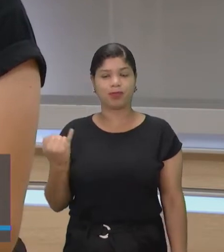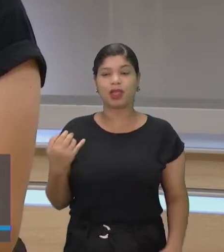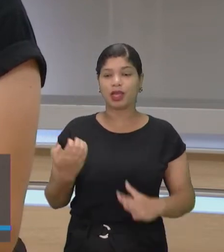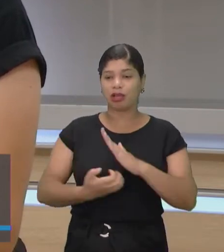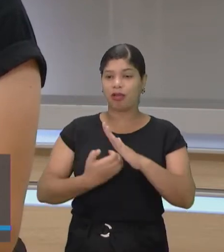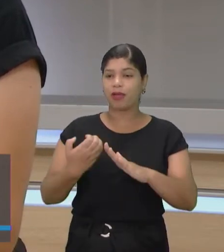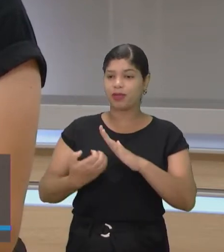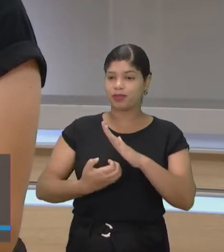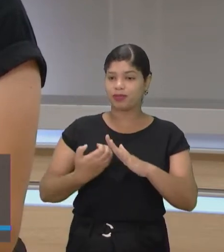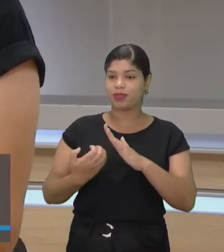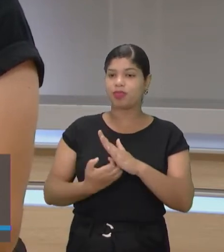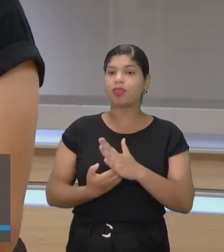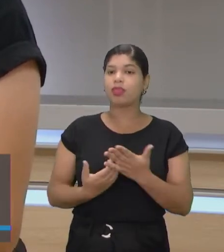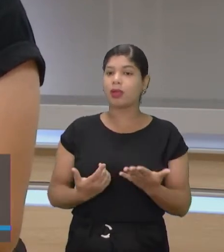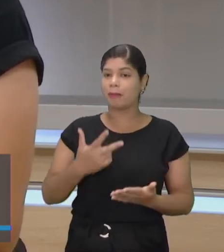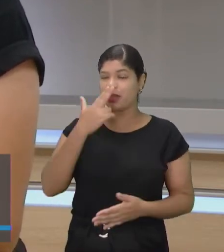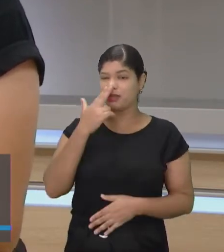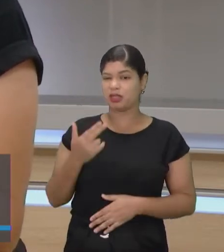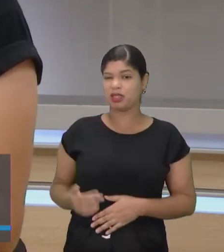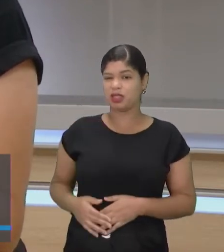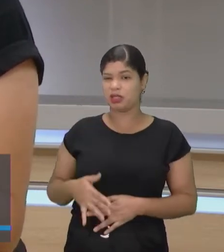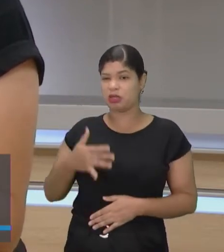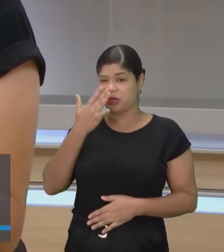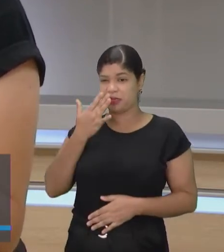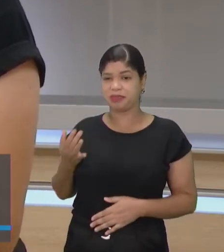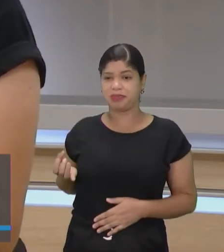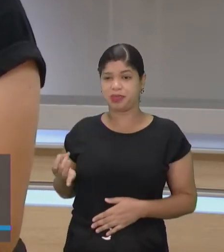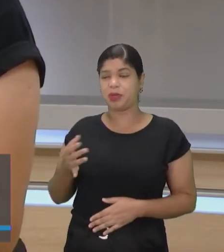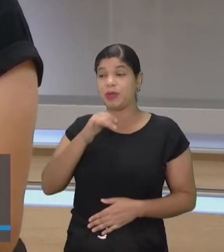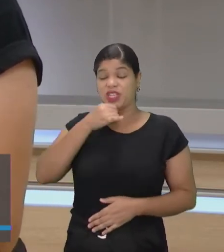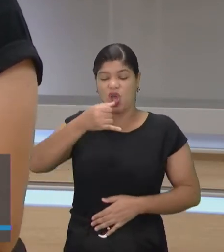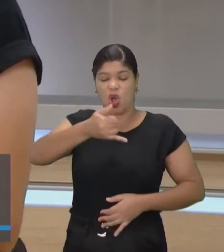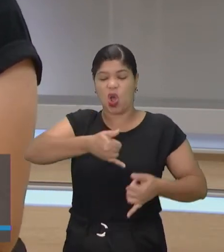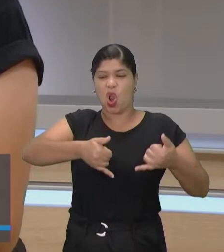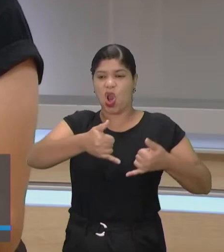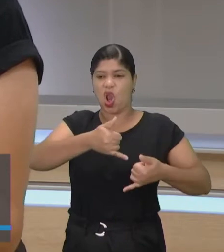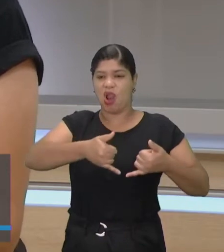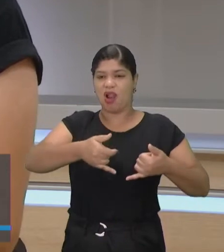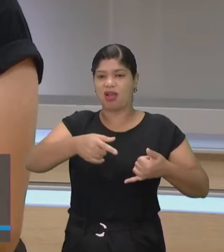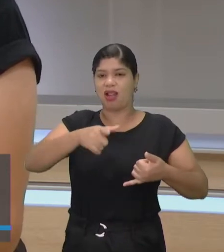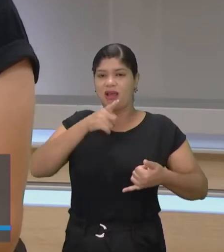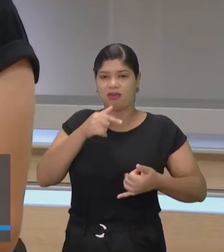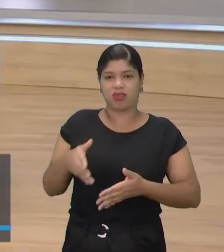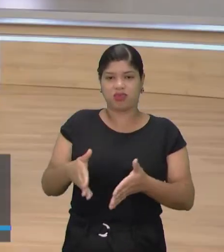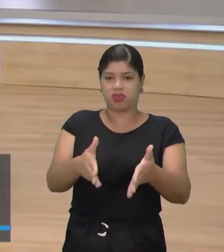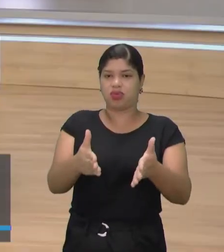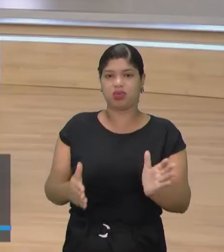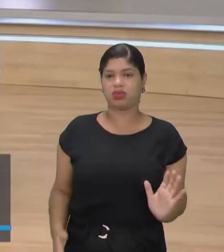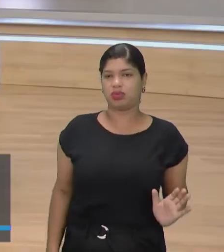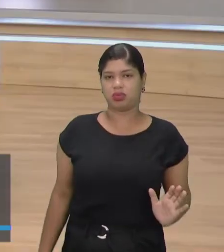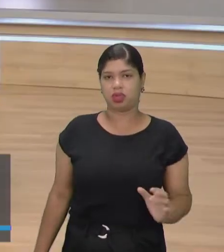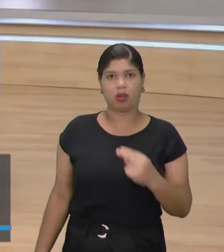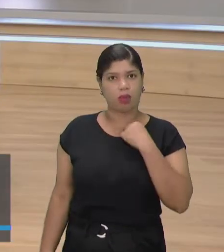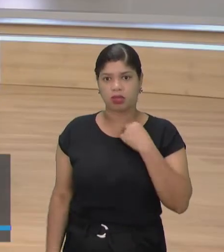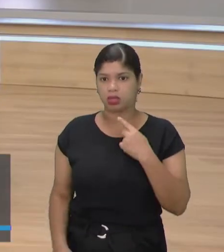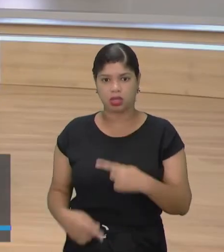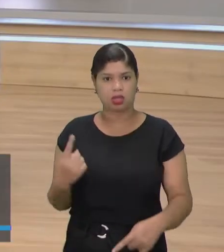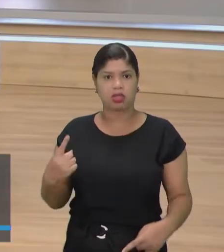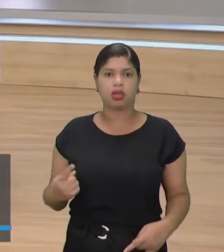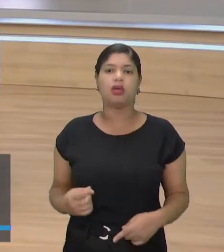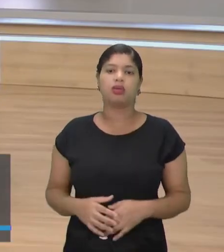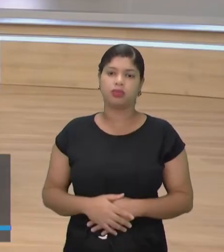estarem, por exemplo, fazendo descarte errado. Está descartando, por exemplo, óleo de cozinha no rio, sei lá. Estou chutando uma coisa aleatória, assim. Que deve